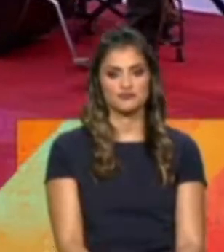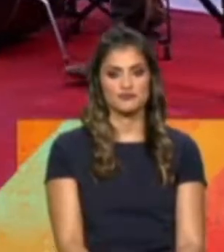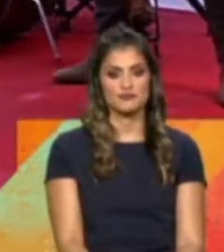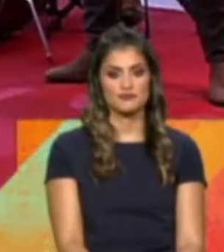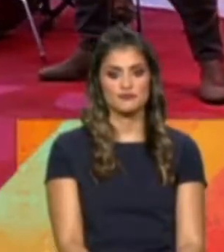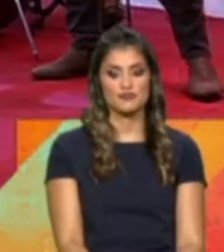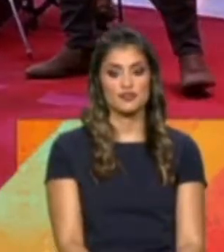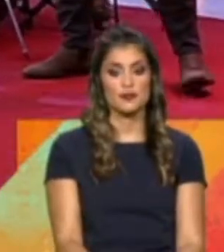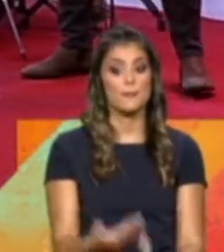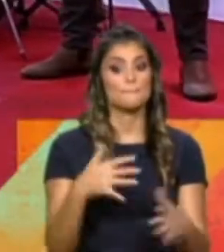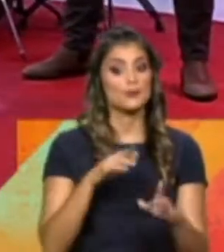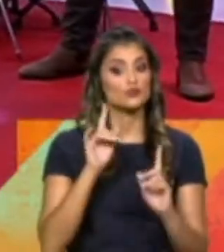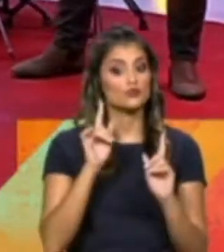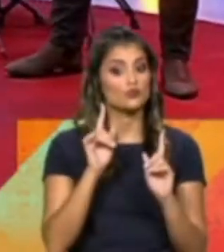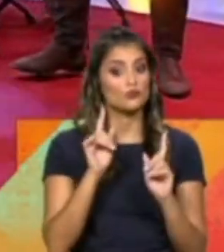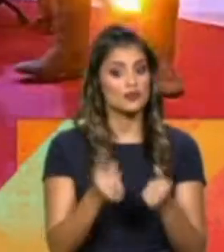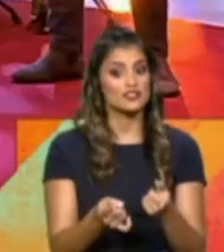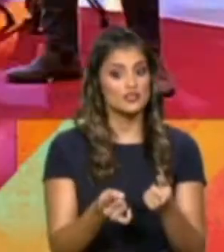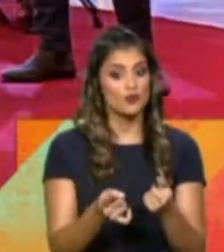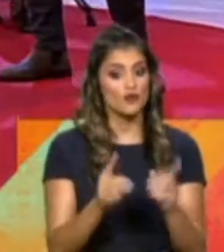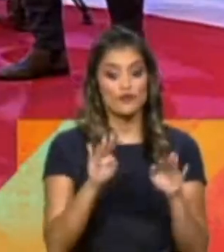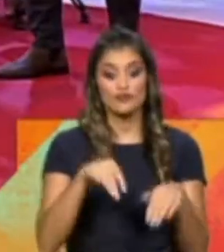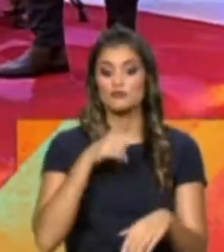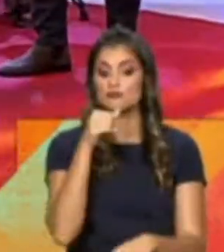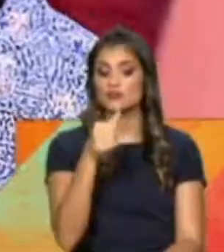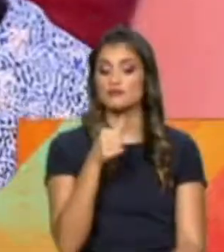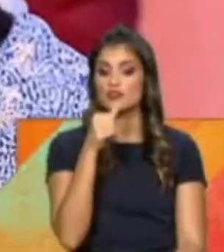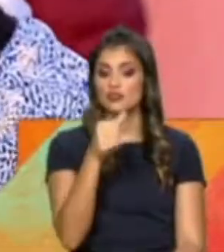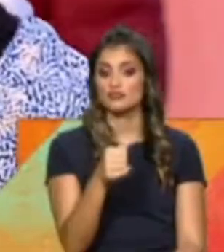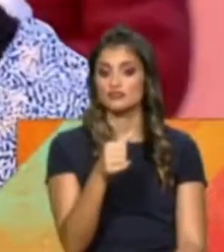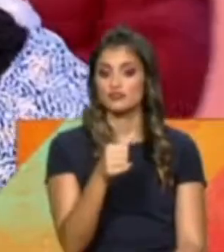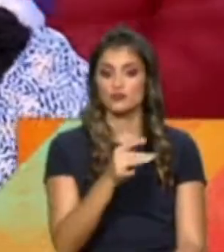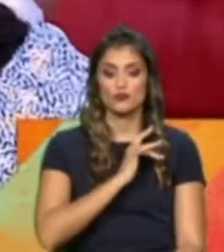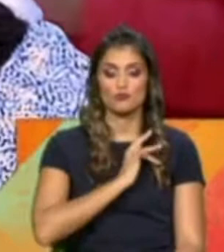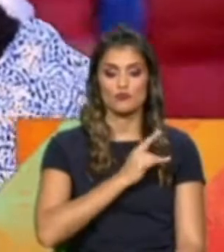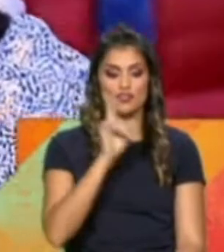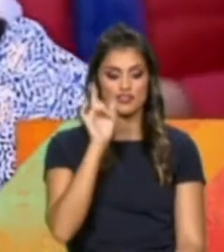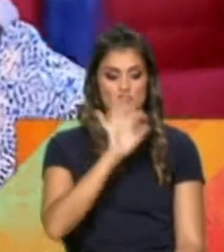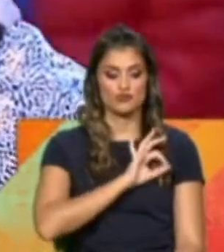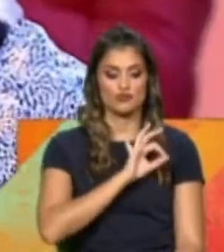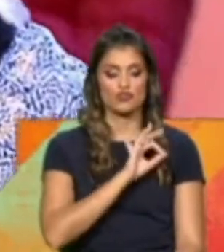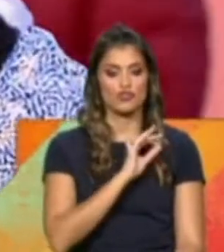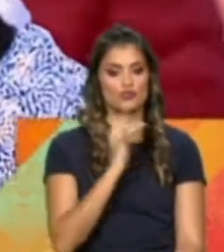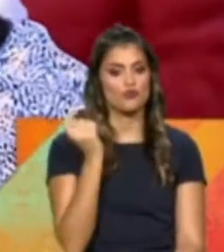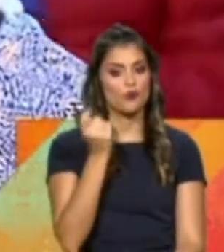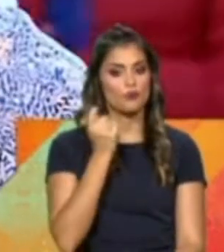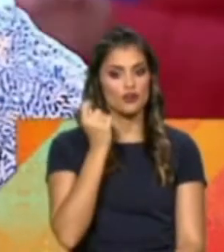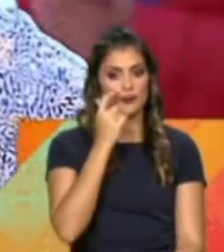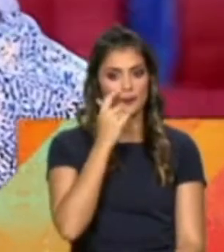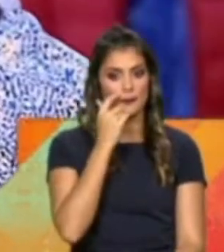tu começa não tem fim, o amor de dama e de